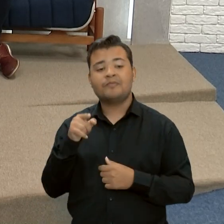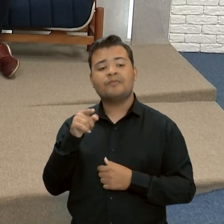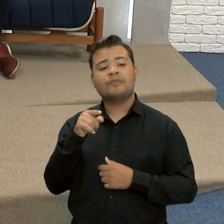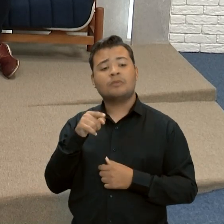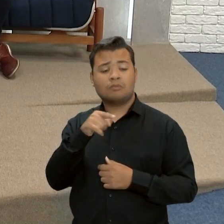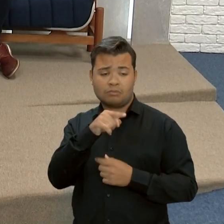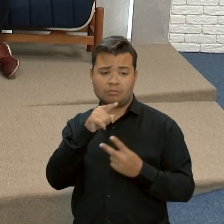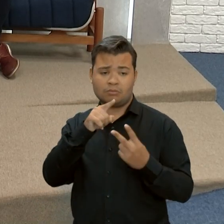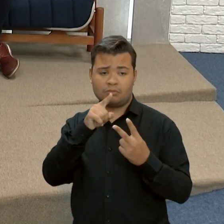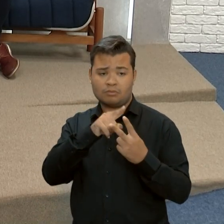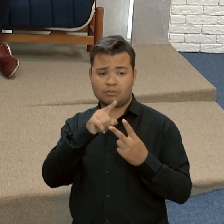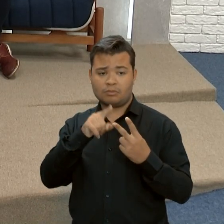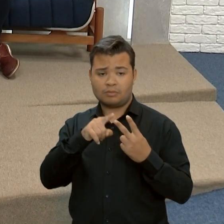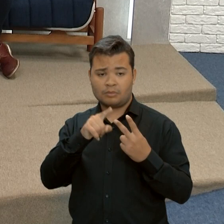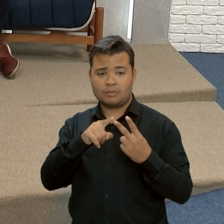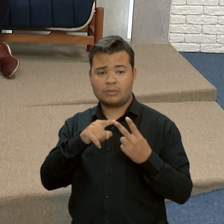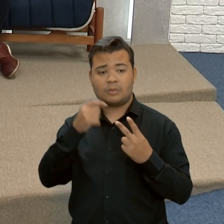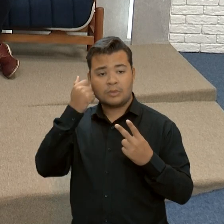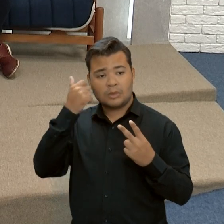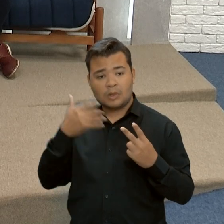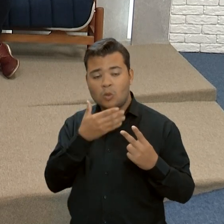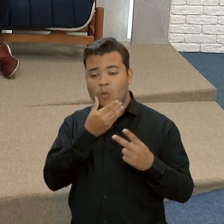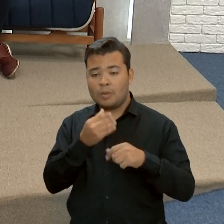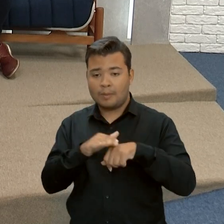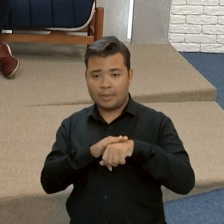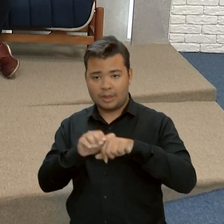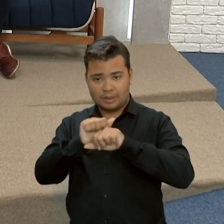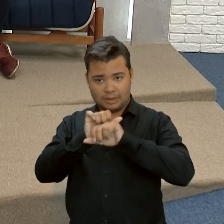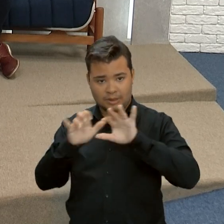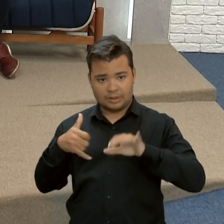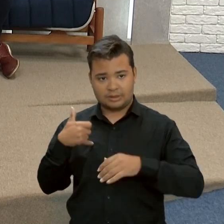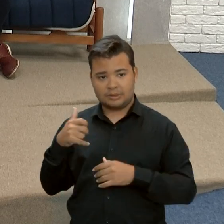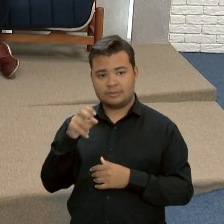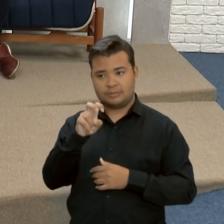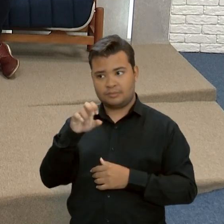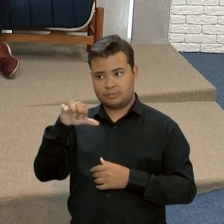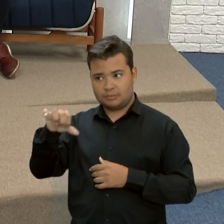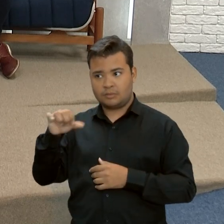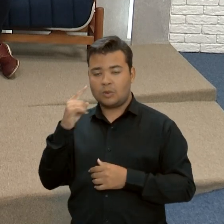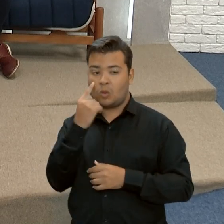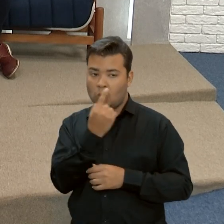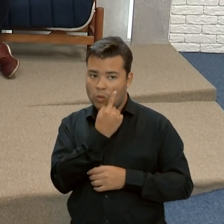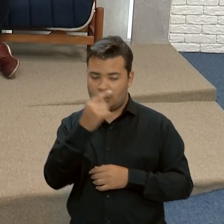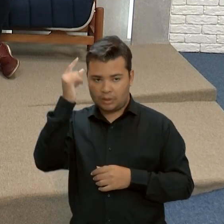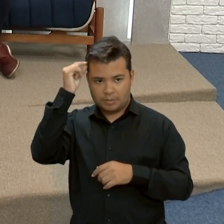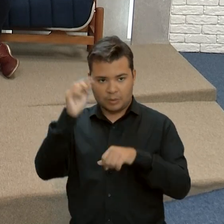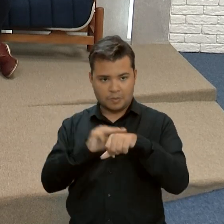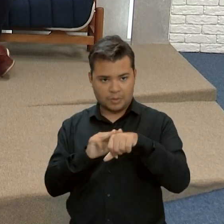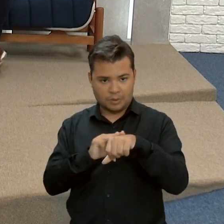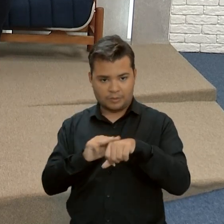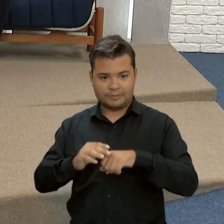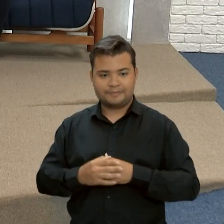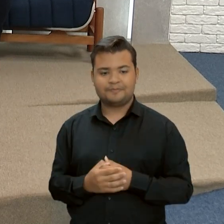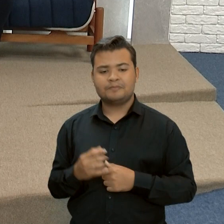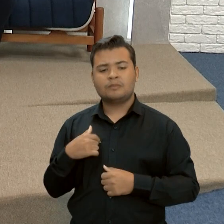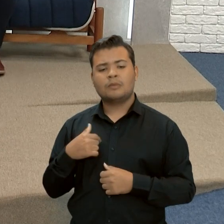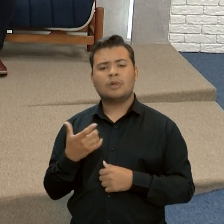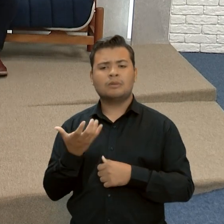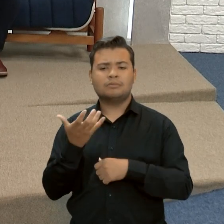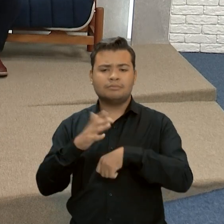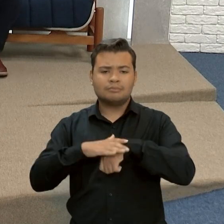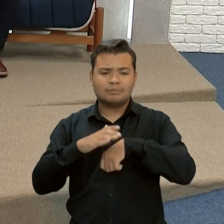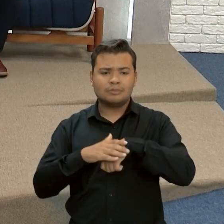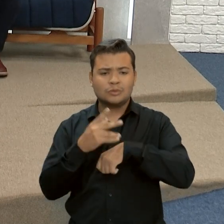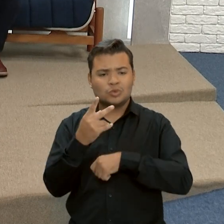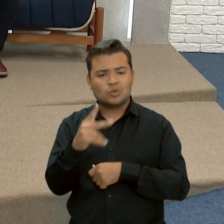como um homem de pele clara, com 59 anos, olhos e cabelos castanhos. E aí eu quero que você conta pra gente,